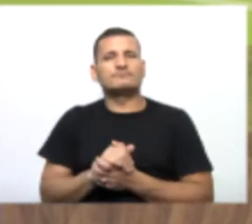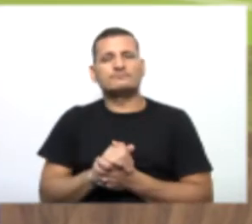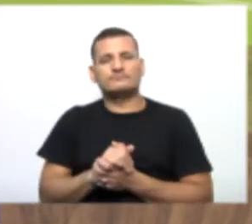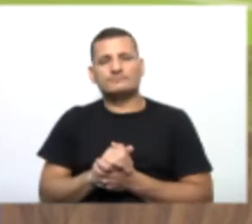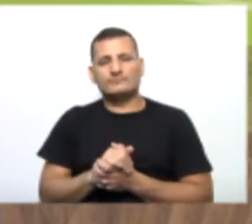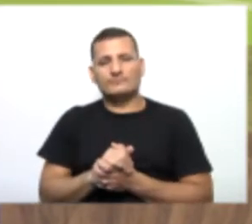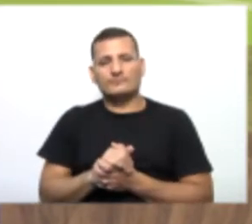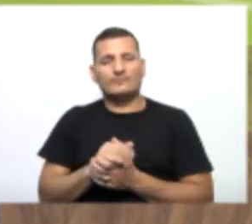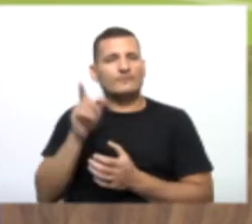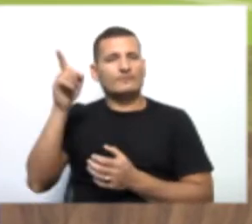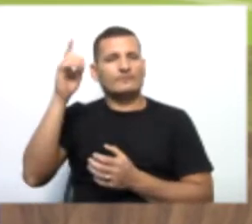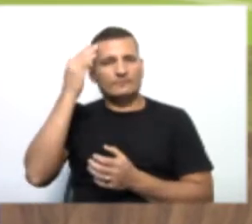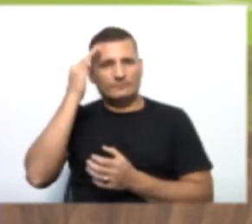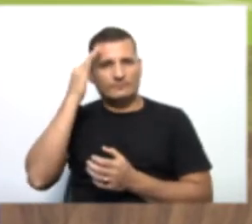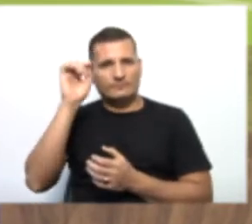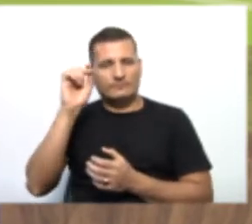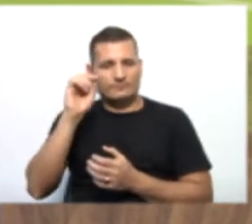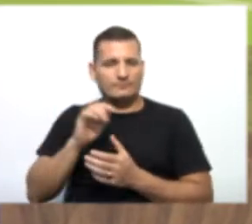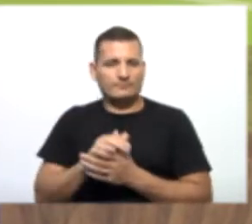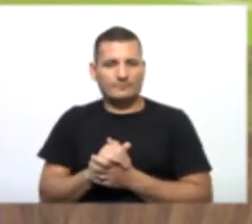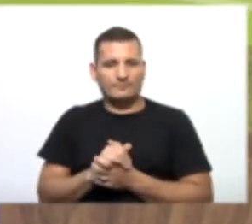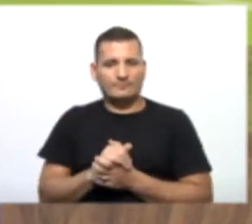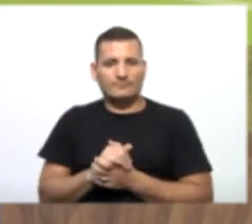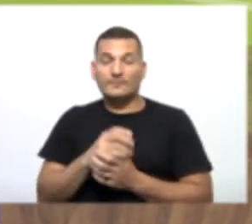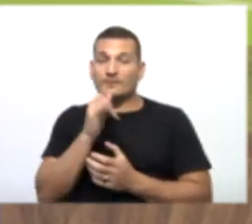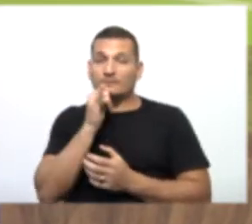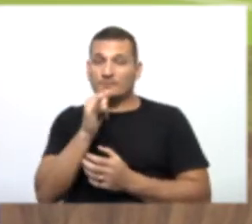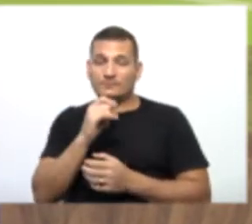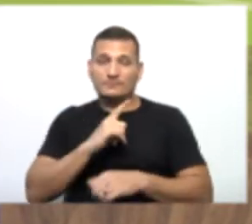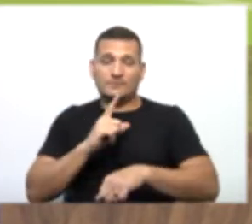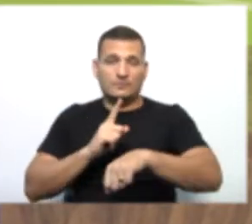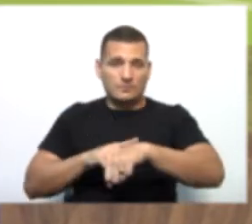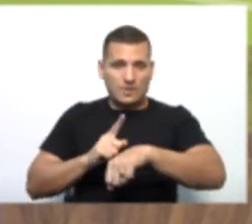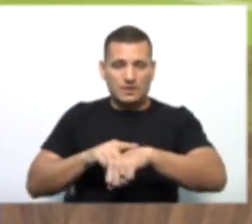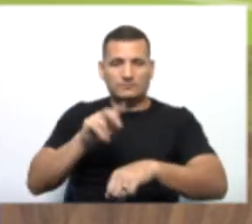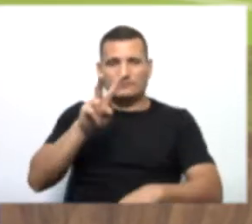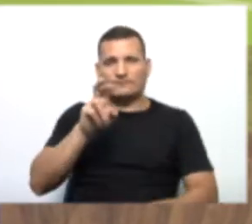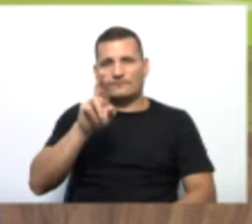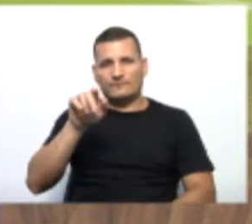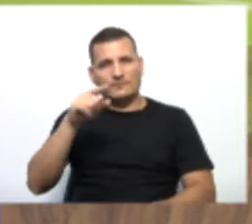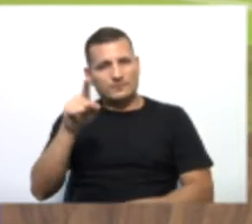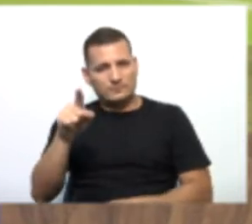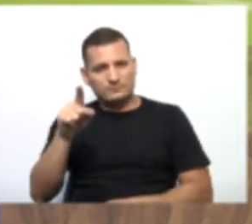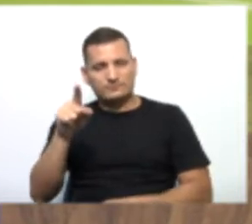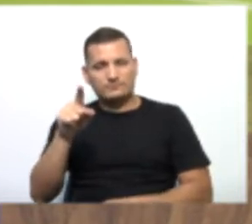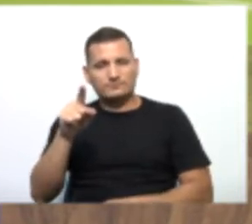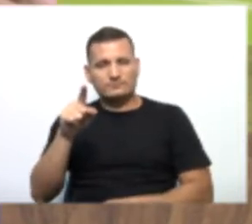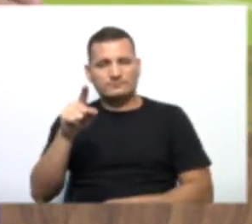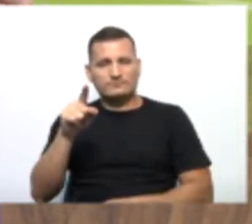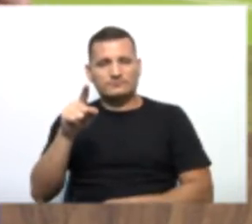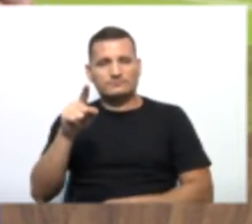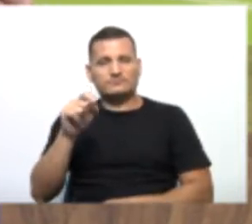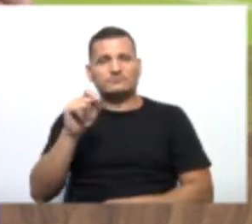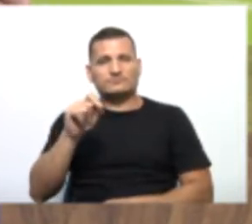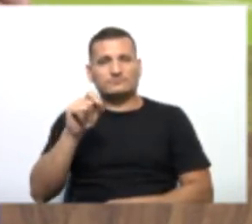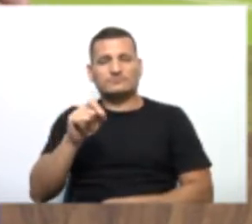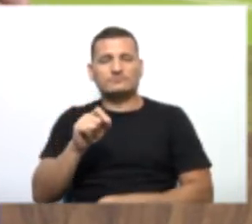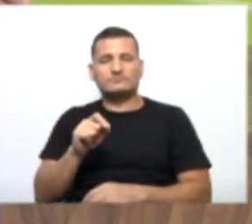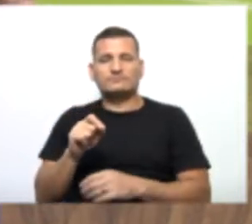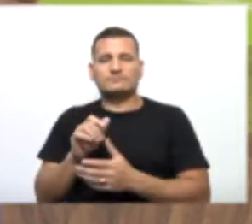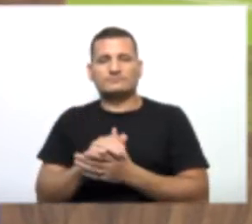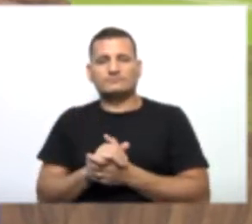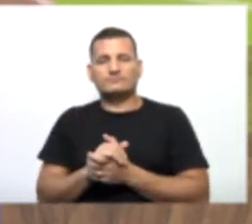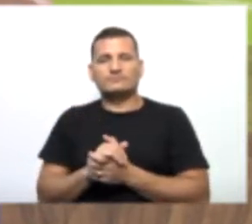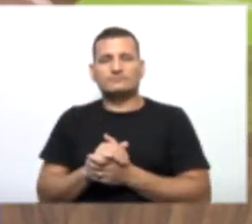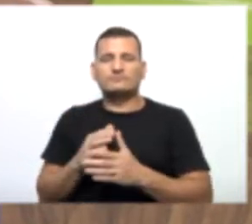eles entenderam que é o seguinte, se existisse um horário de verão que fizesse com que eles entrassem um pouco mais cedo,